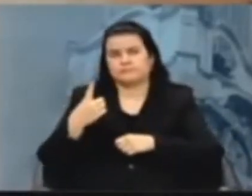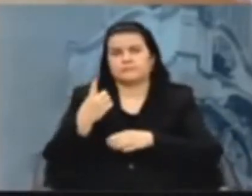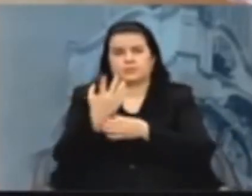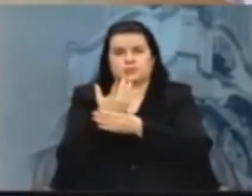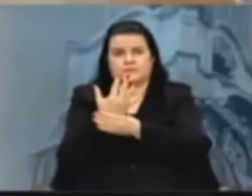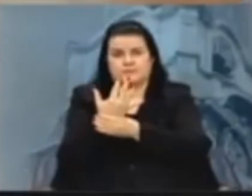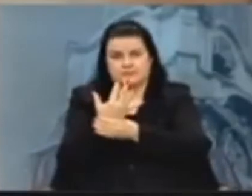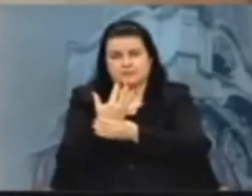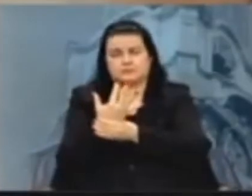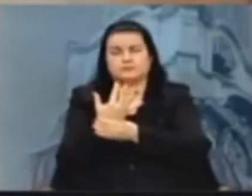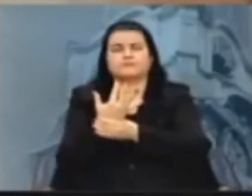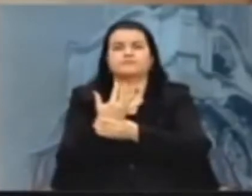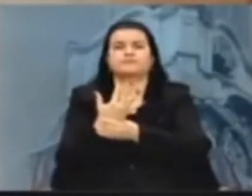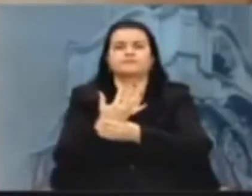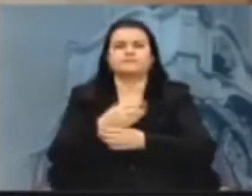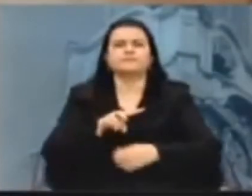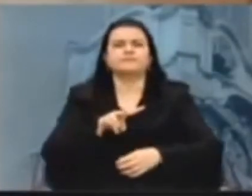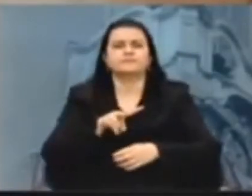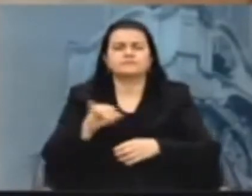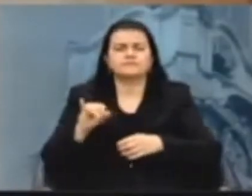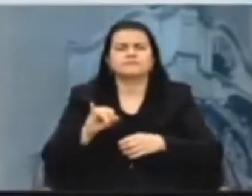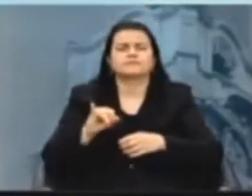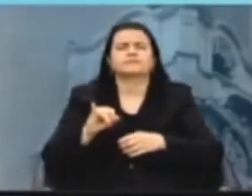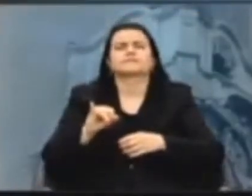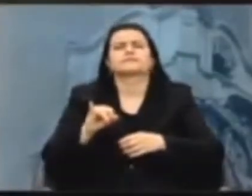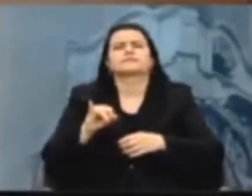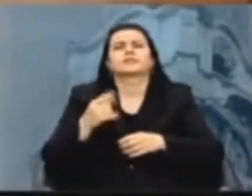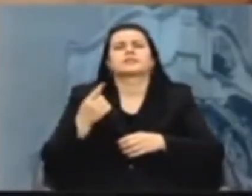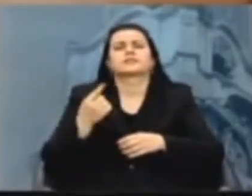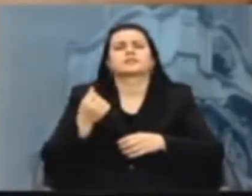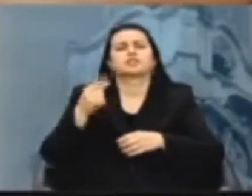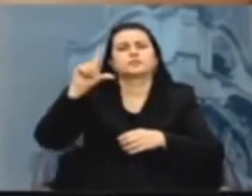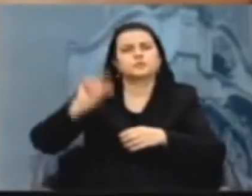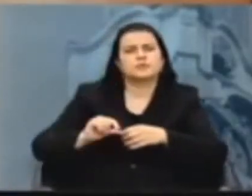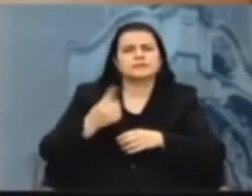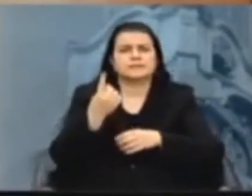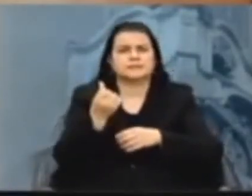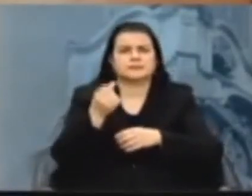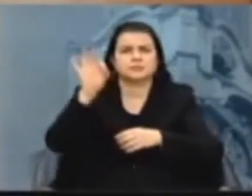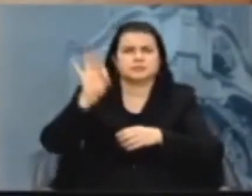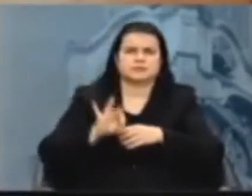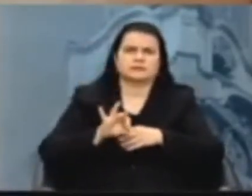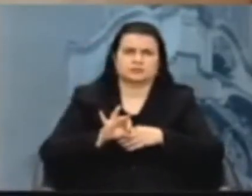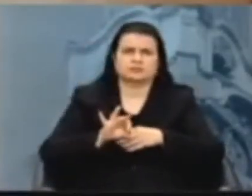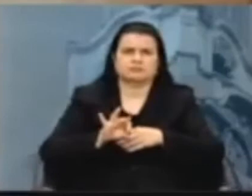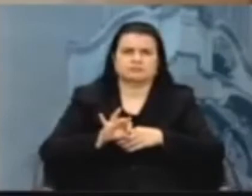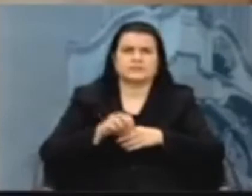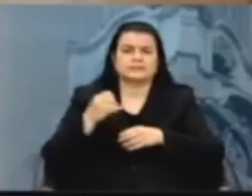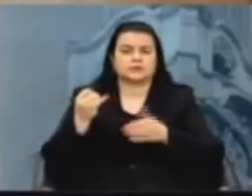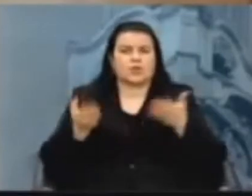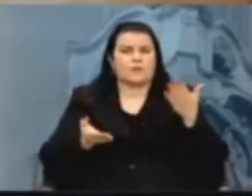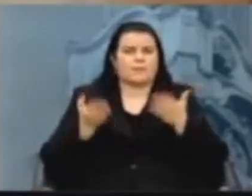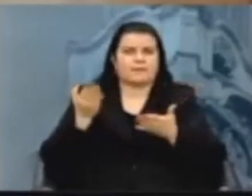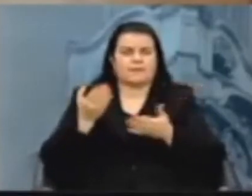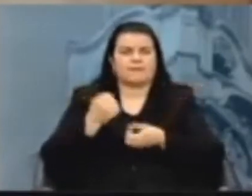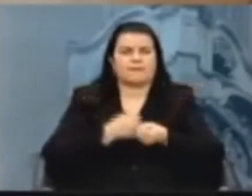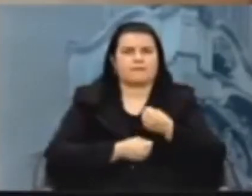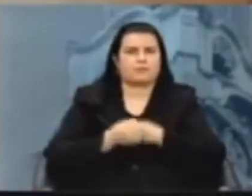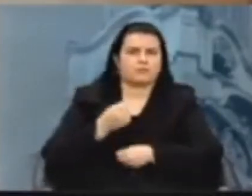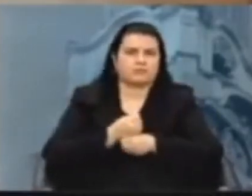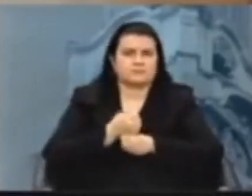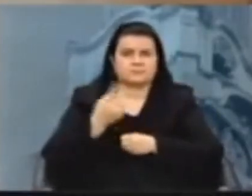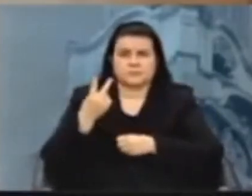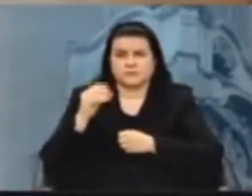Grande do Sul já terá uma redução de 16% sobre o orçamento de 2020.